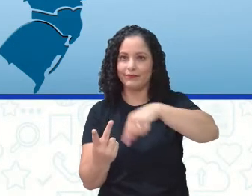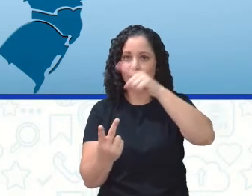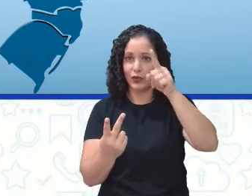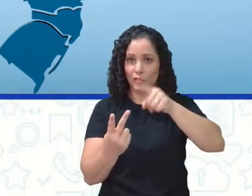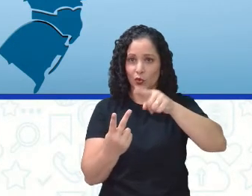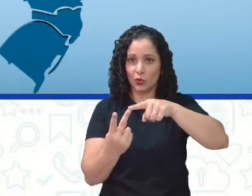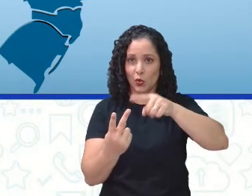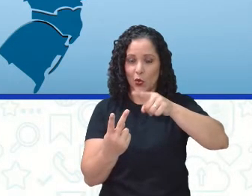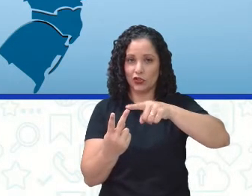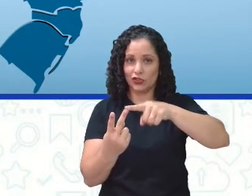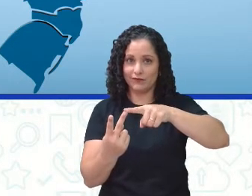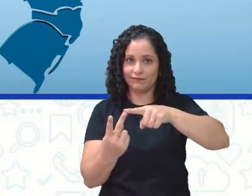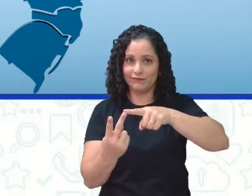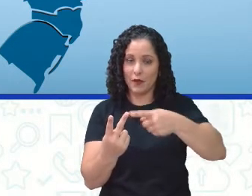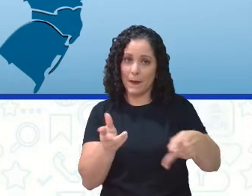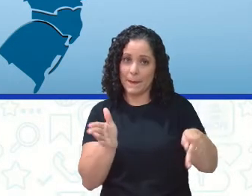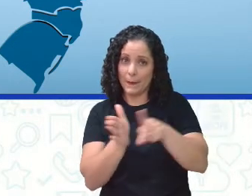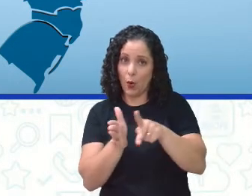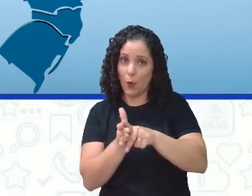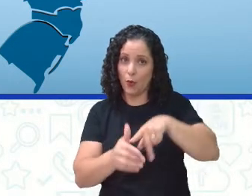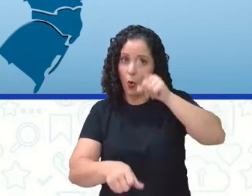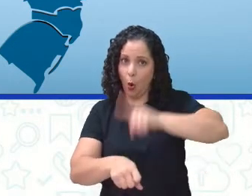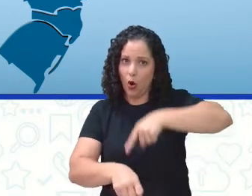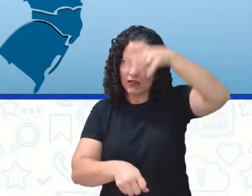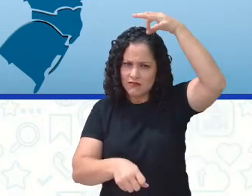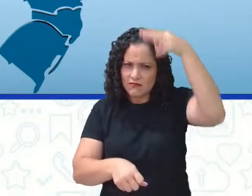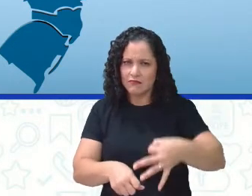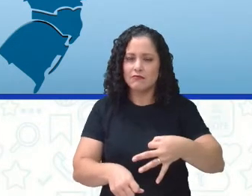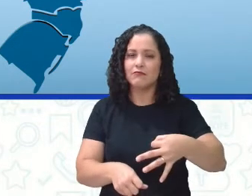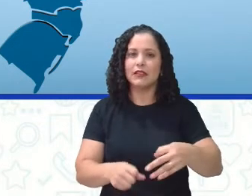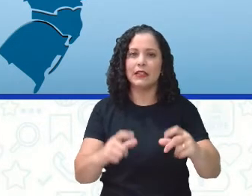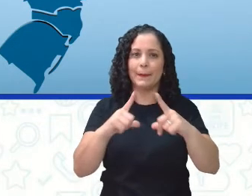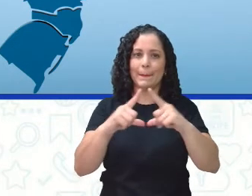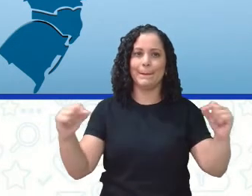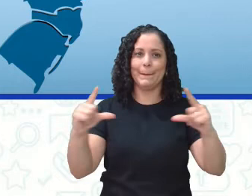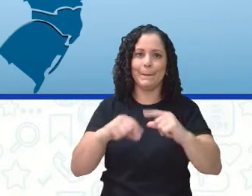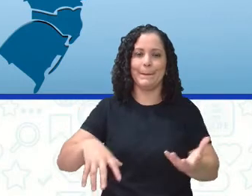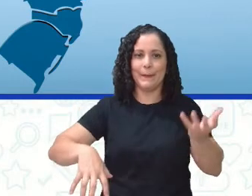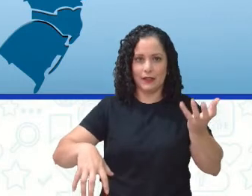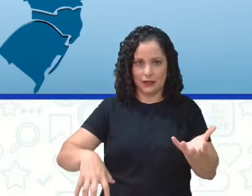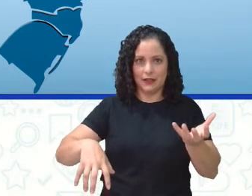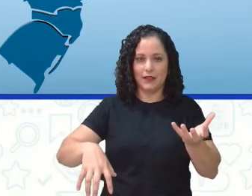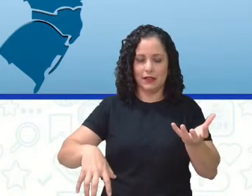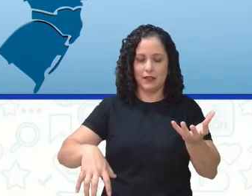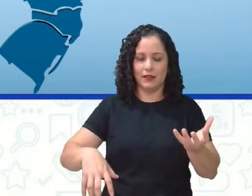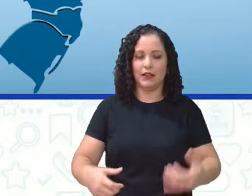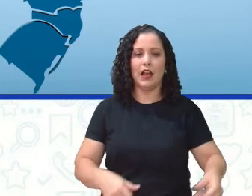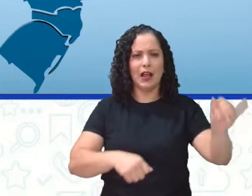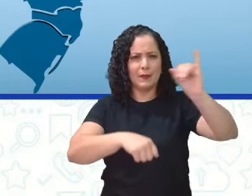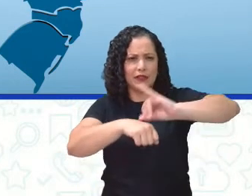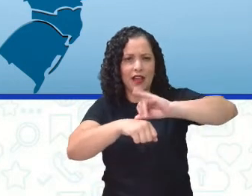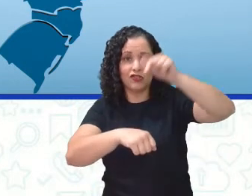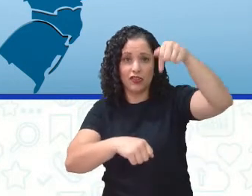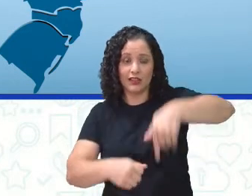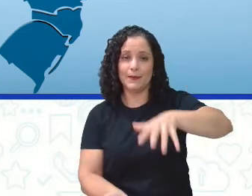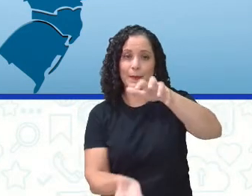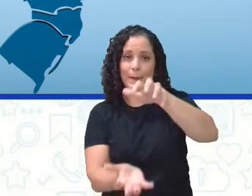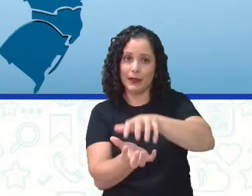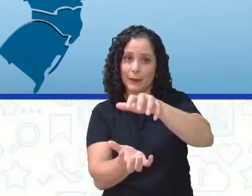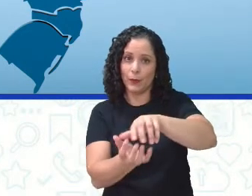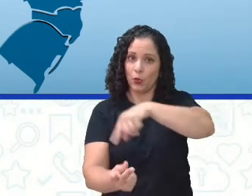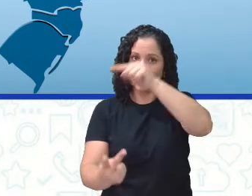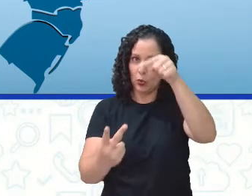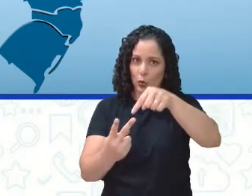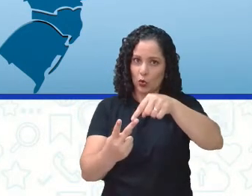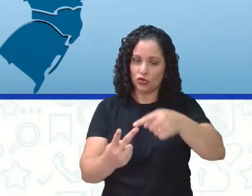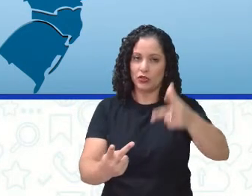O fuso horário 2, que é o horário oficial de Brasília. A maioria das capitais, e nós aqui em Pernambuco, estamos com